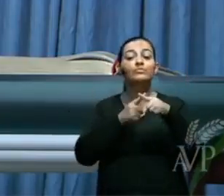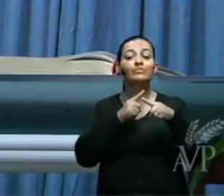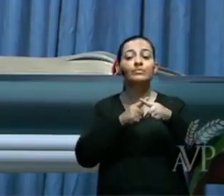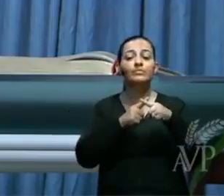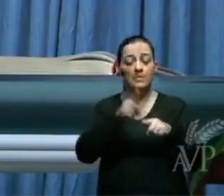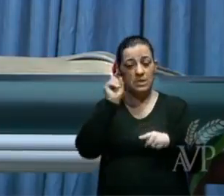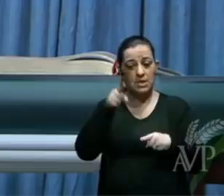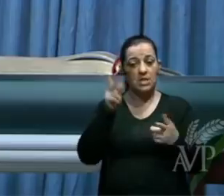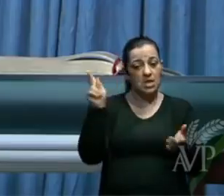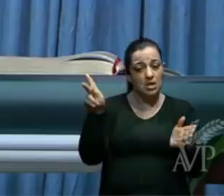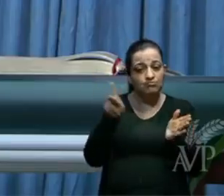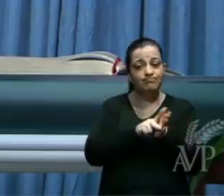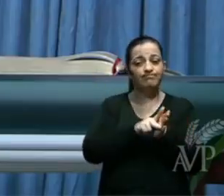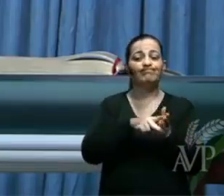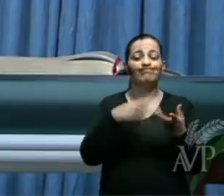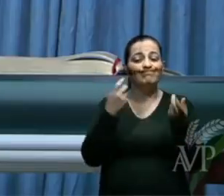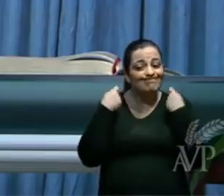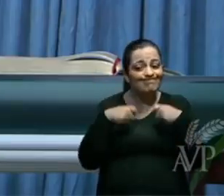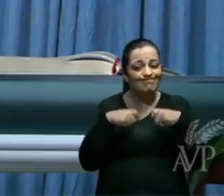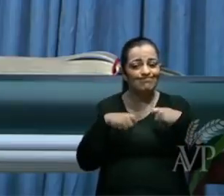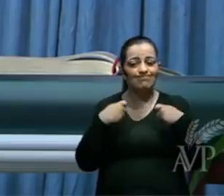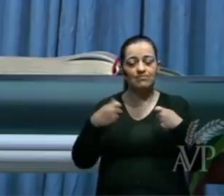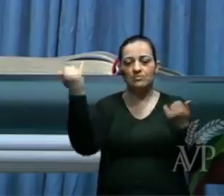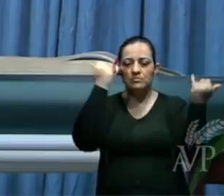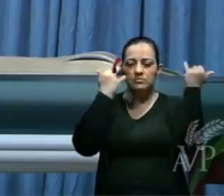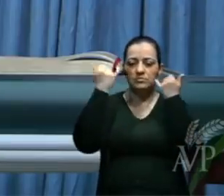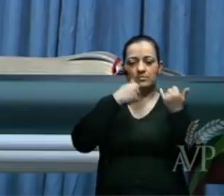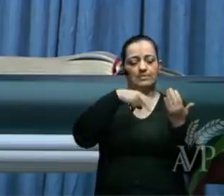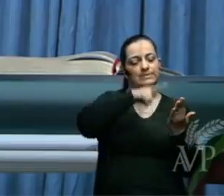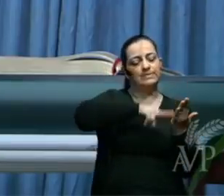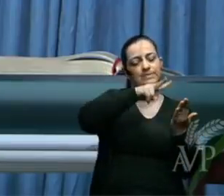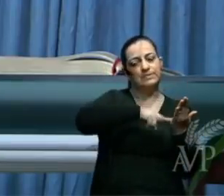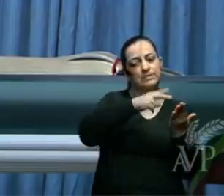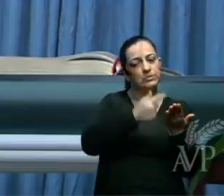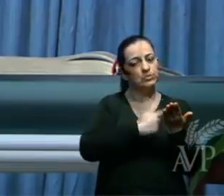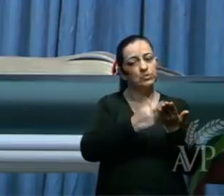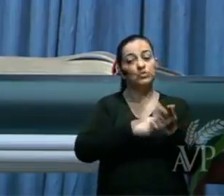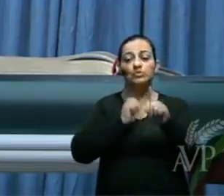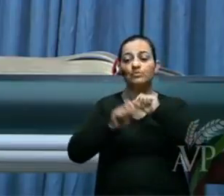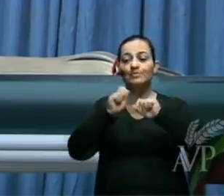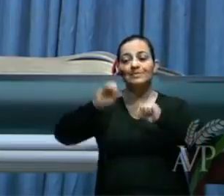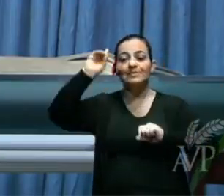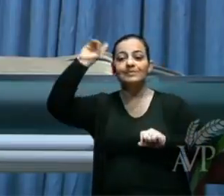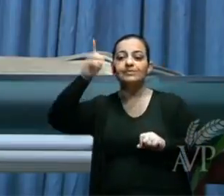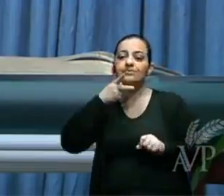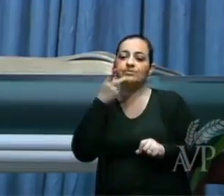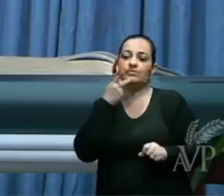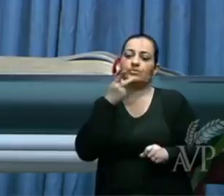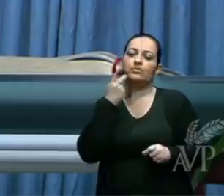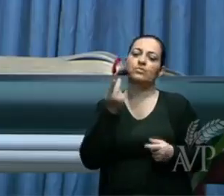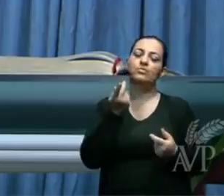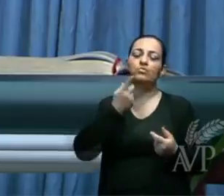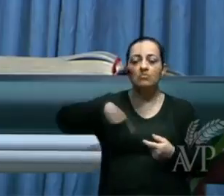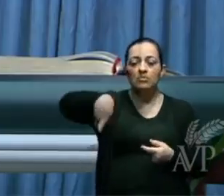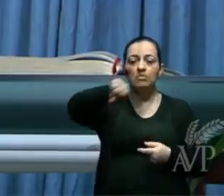mensagem é o que nós precisamos ver o que é que deus tem falado